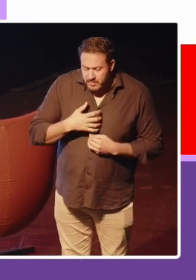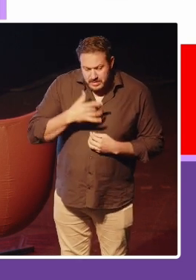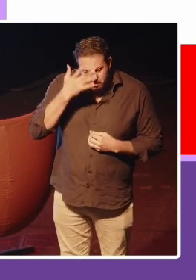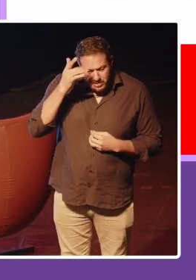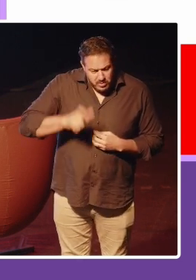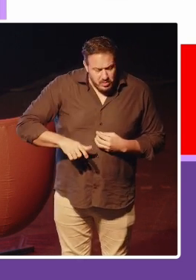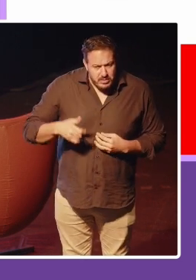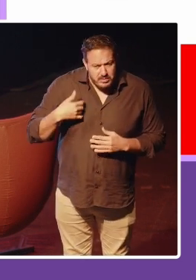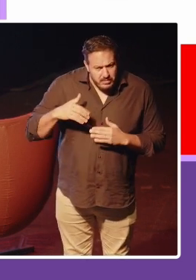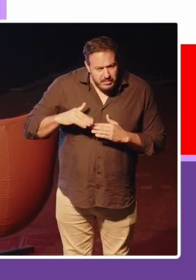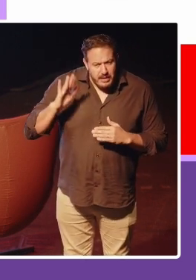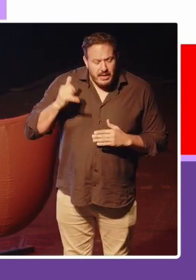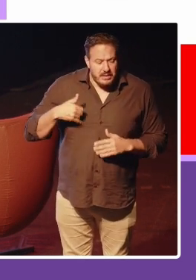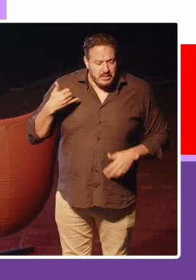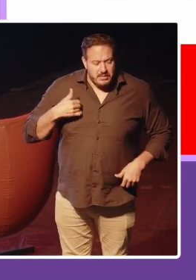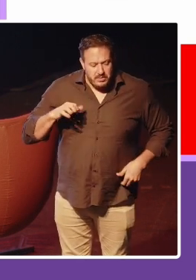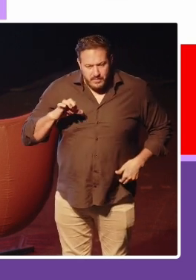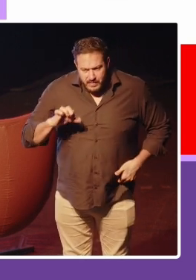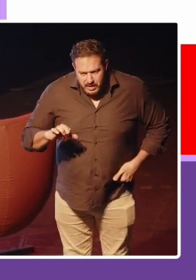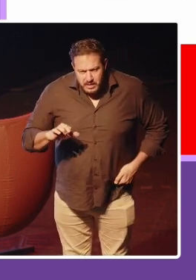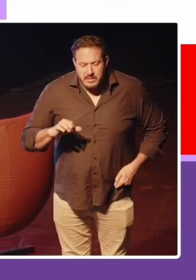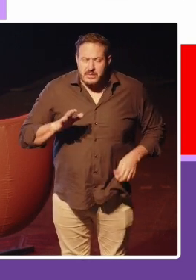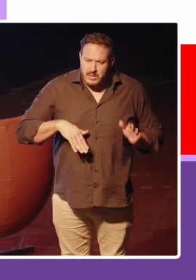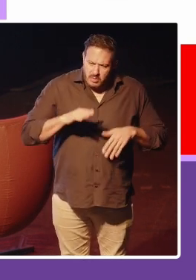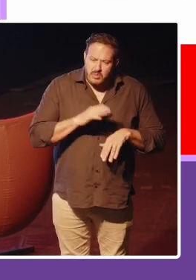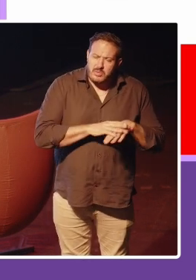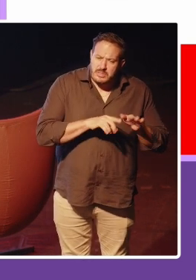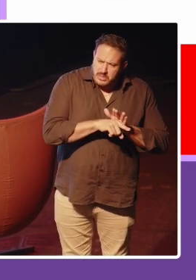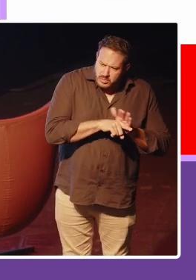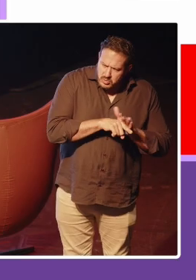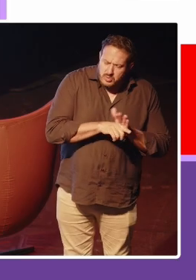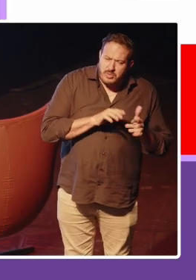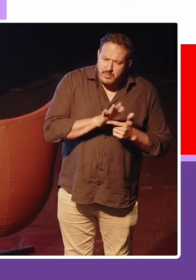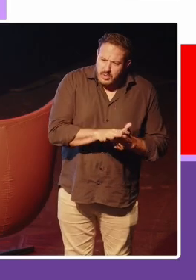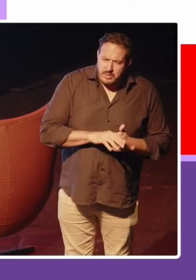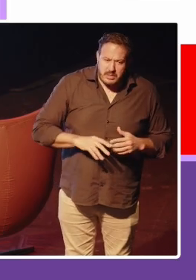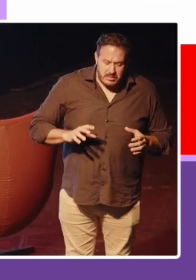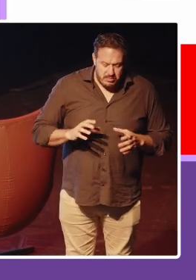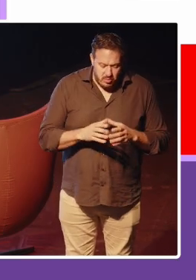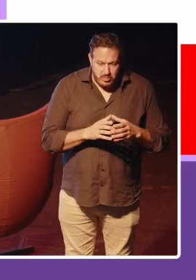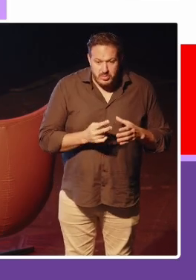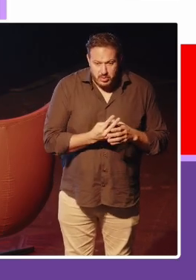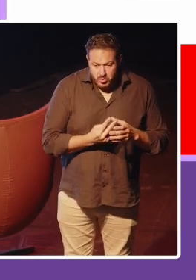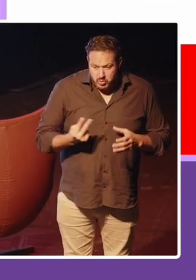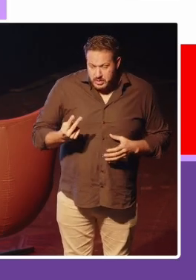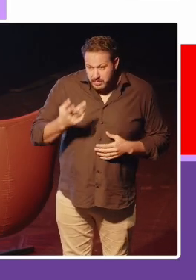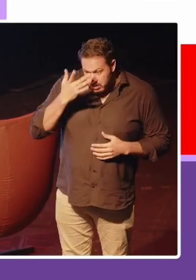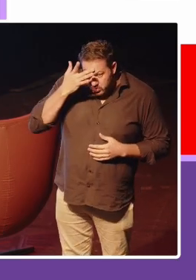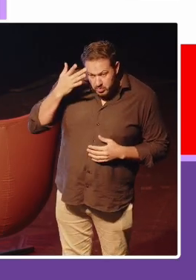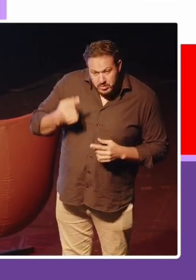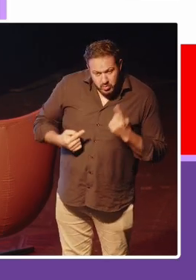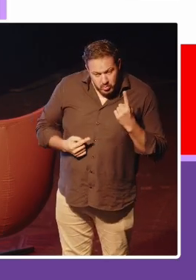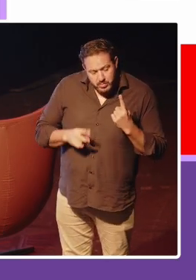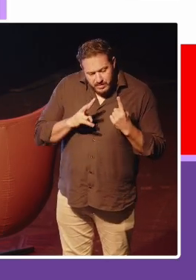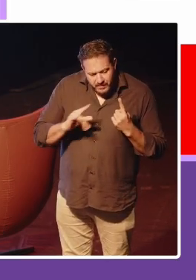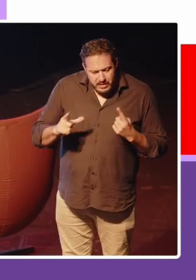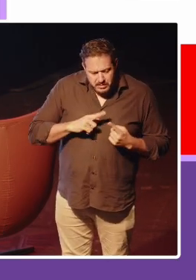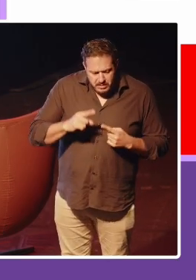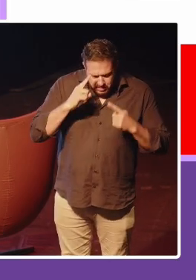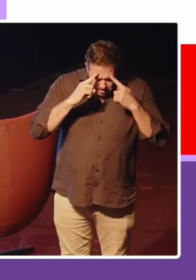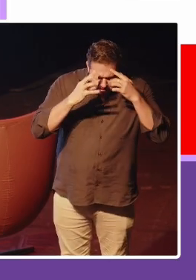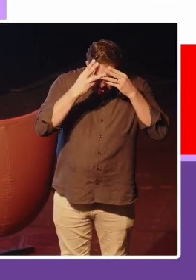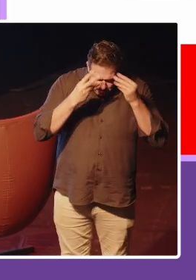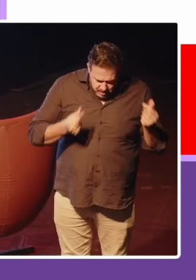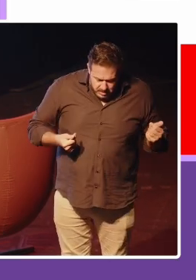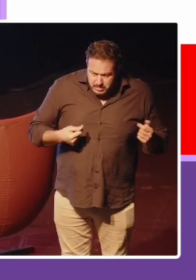com mais de 90 anos, em alguns estudos mostra que em cada 2 pessoas nonagenária ou centenária, uma delas vai ter demência. Tá?